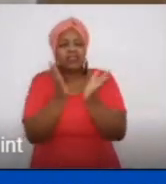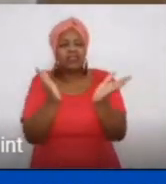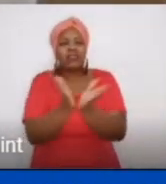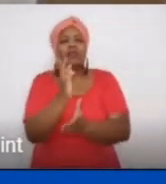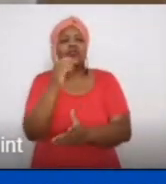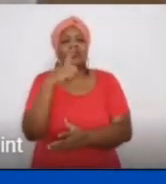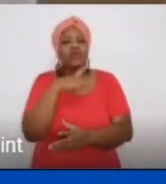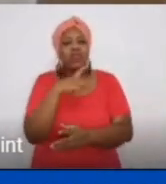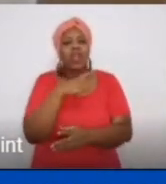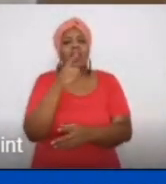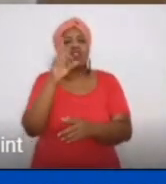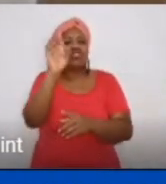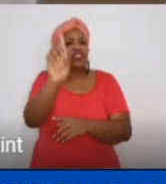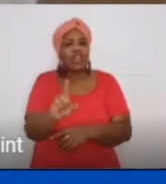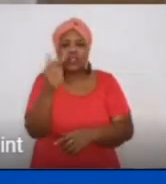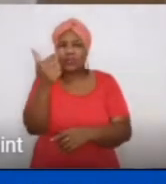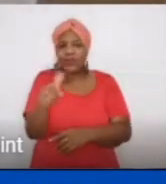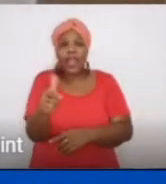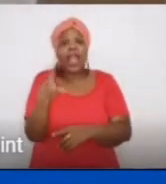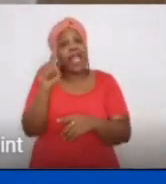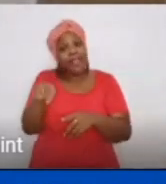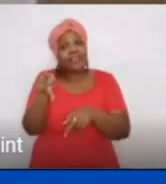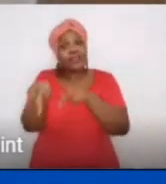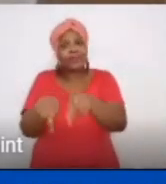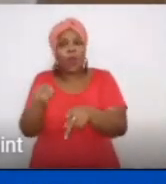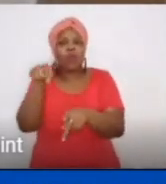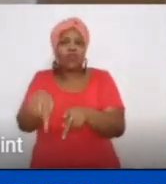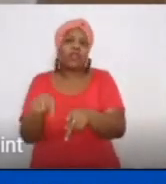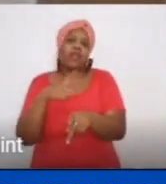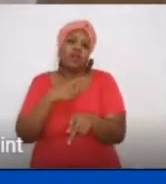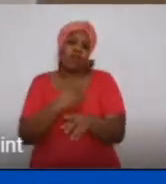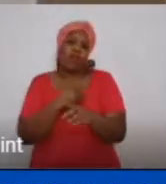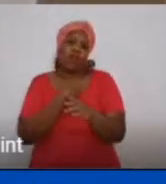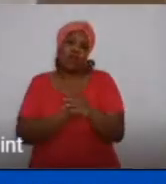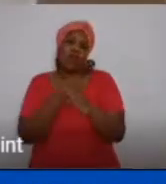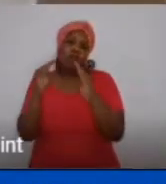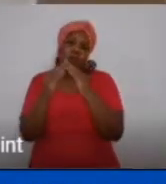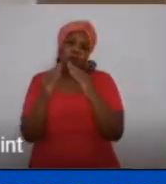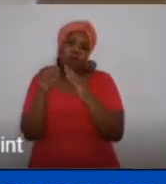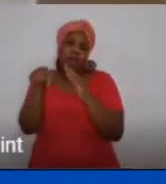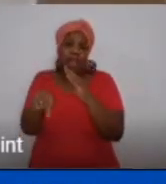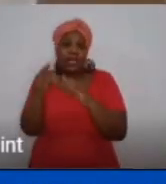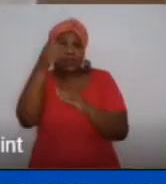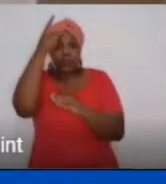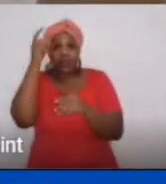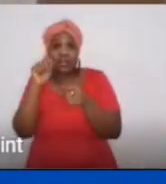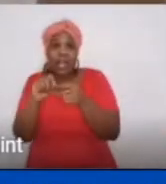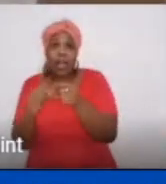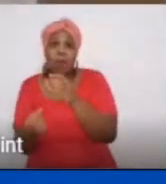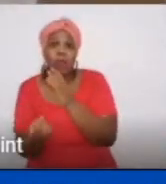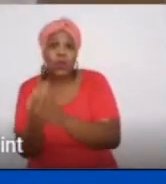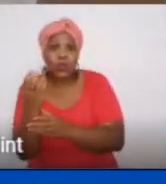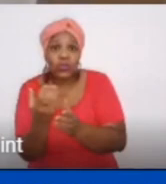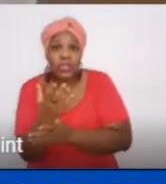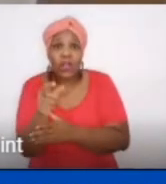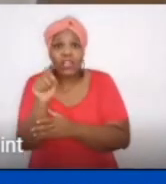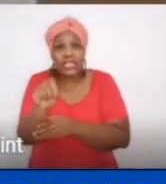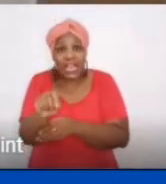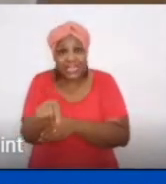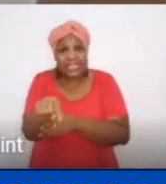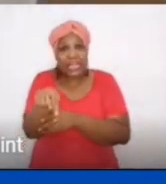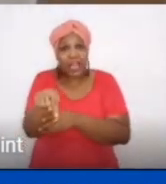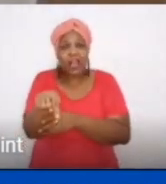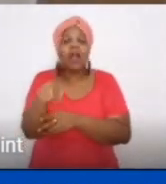específico é quem opera nesses territórios. Então, as pessoas que estão vinculadas à produção, né, dessas substâncias